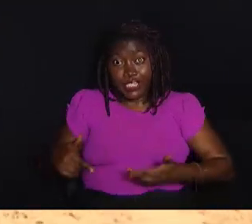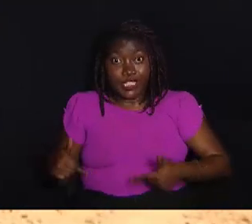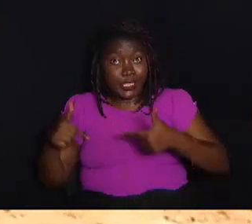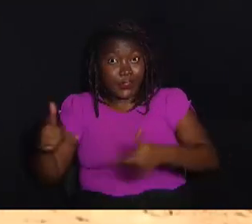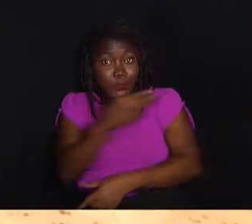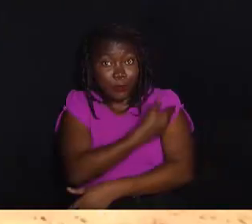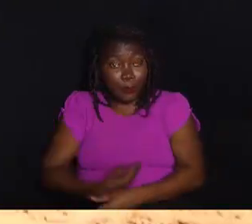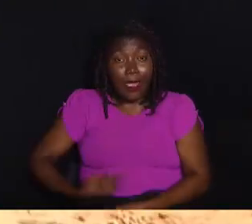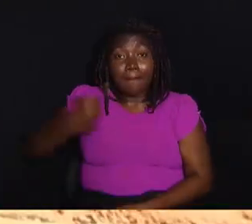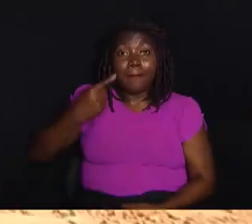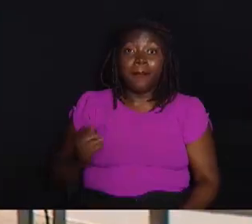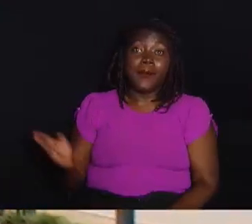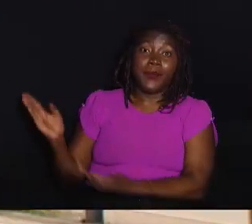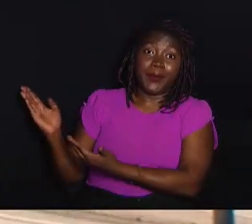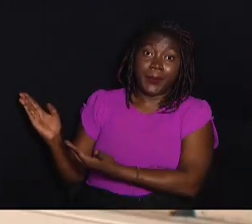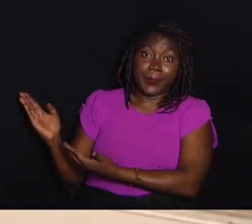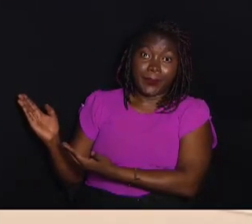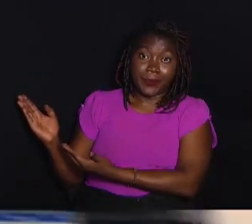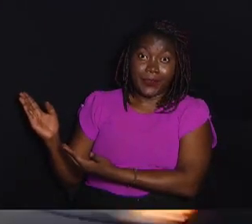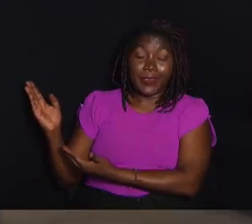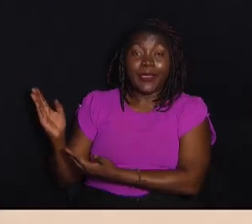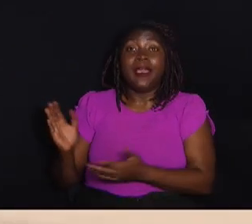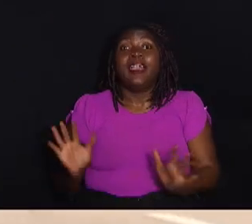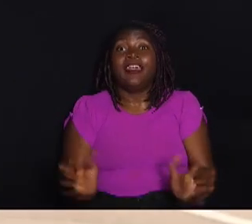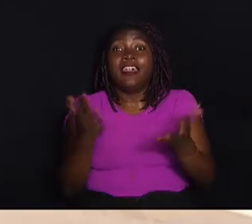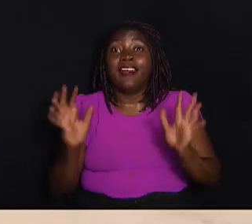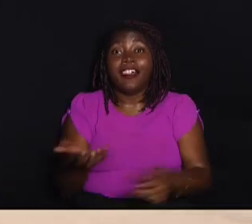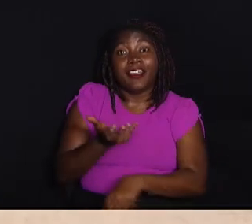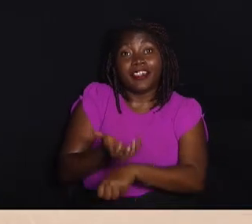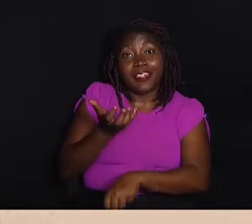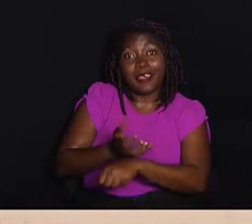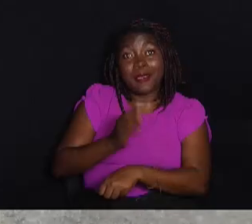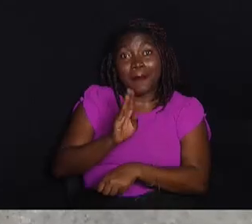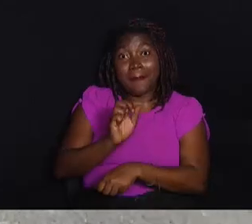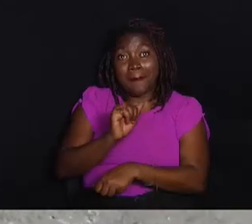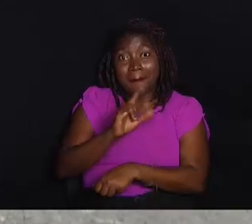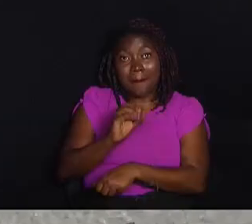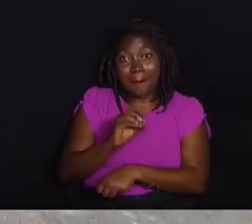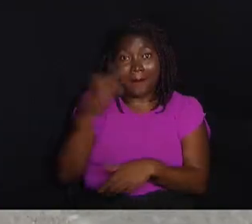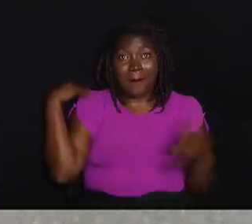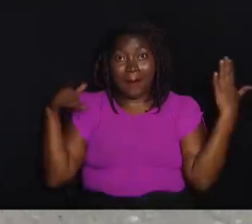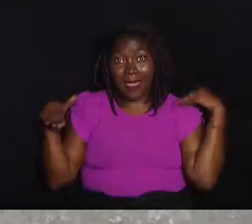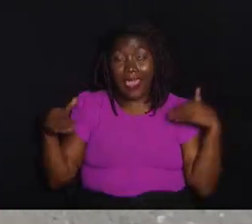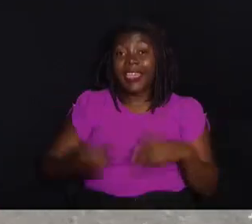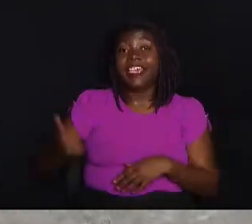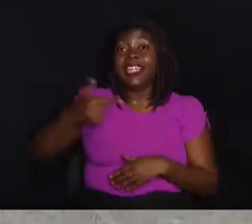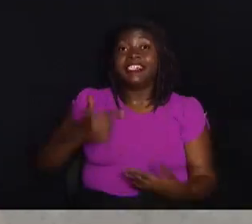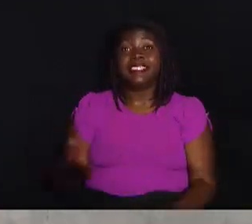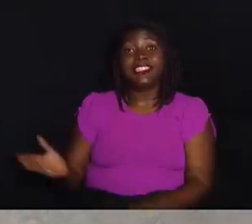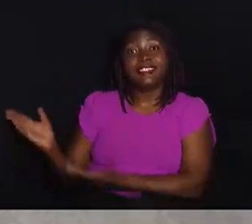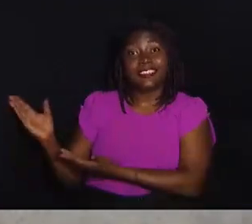primeira de R 150.000 para revitalização da praça do bairro Planalto de Viracopos e a segunda de R